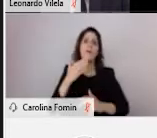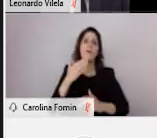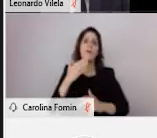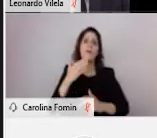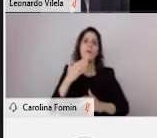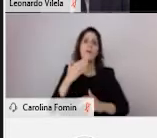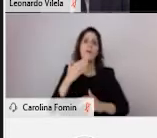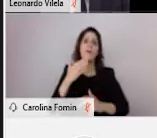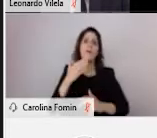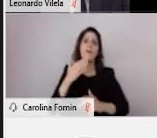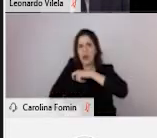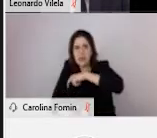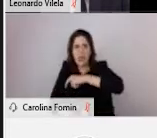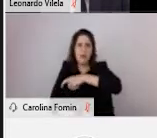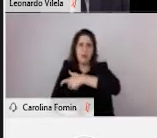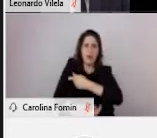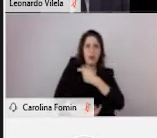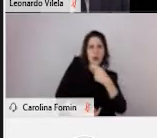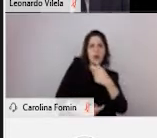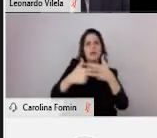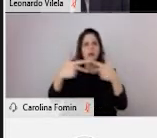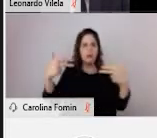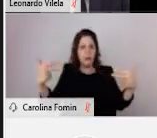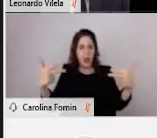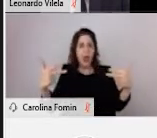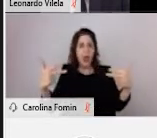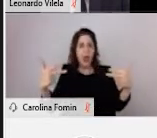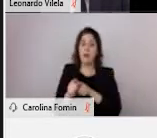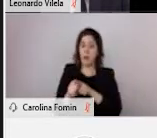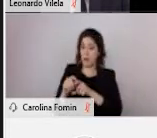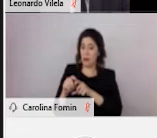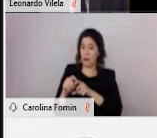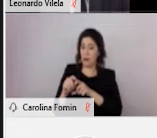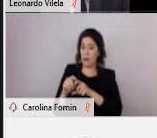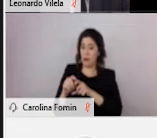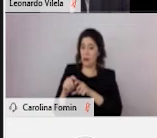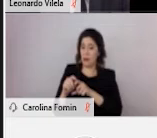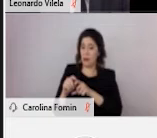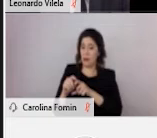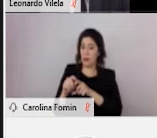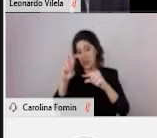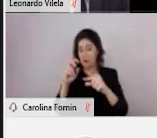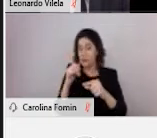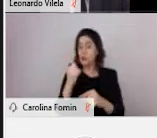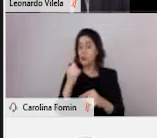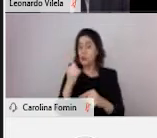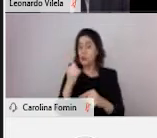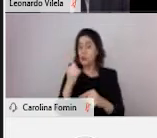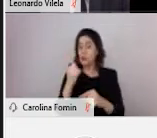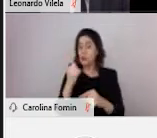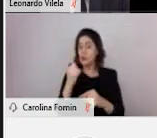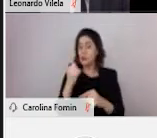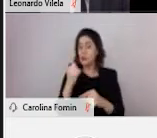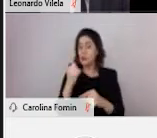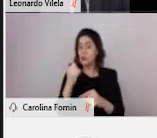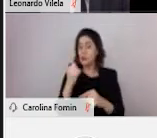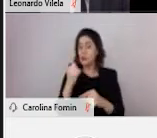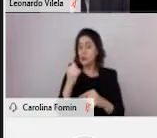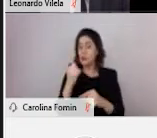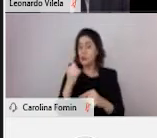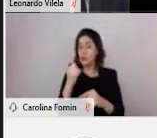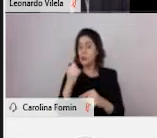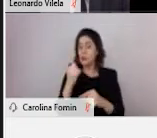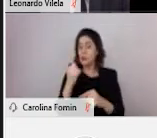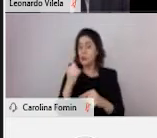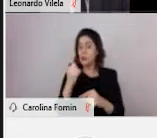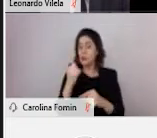uma parcela de 5% estava muito mais relacionada à MATIMED, né? A material e medicamento,